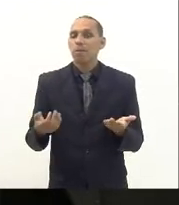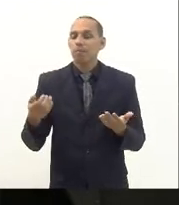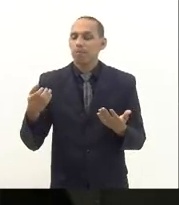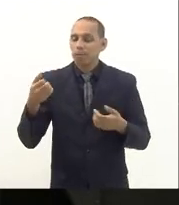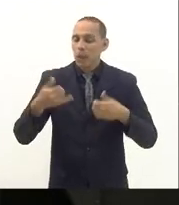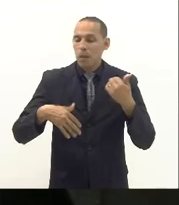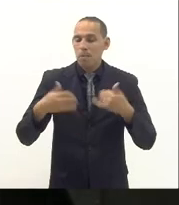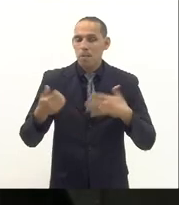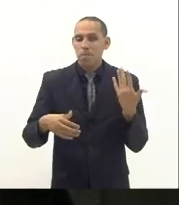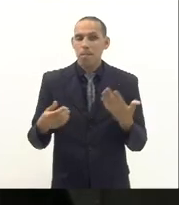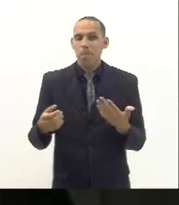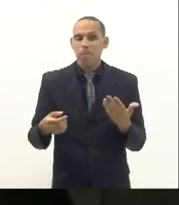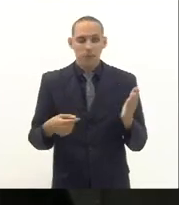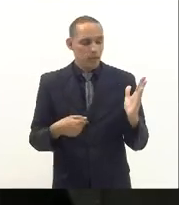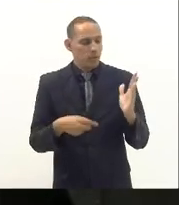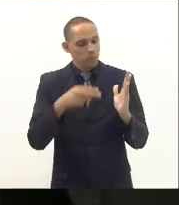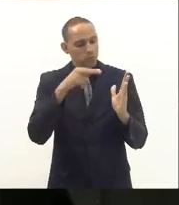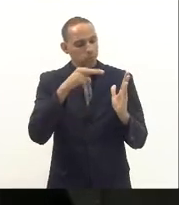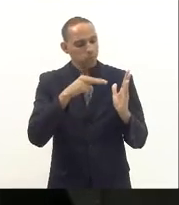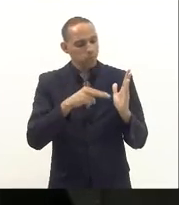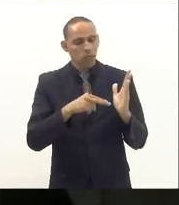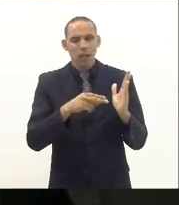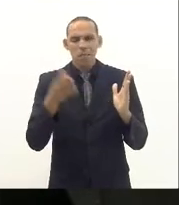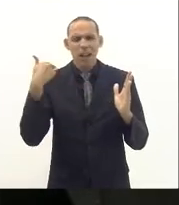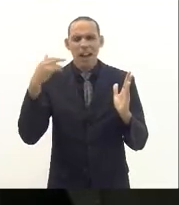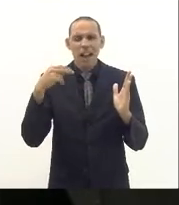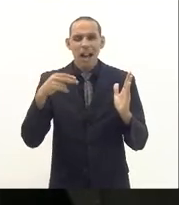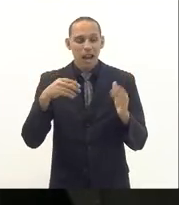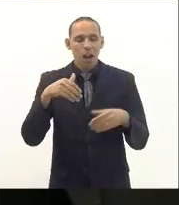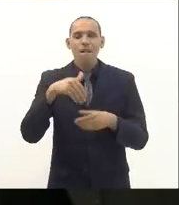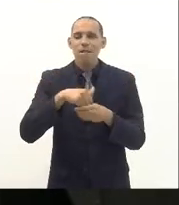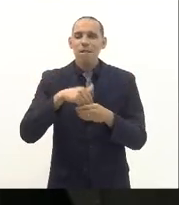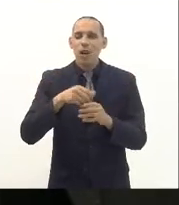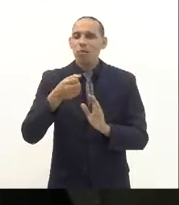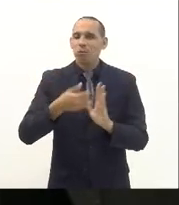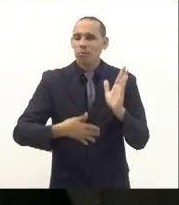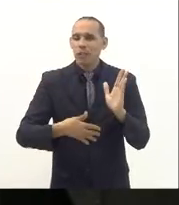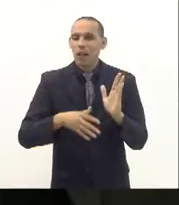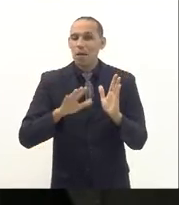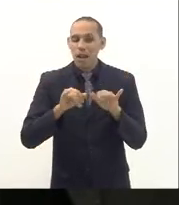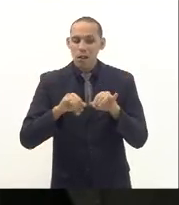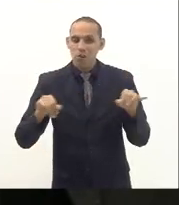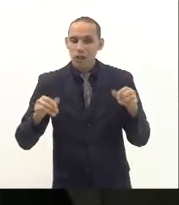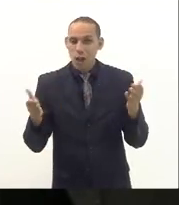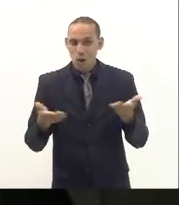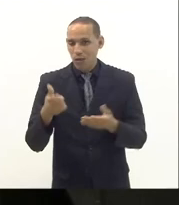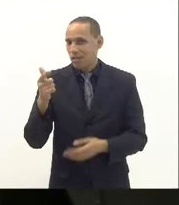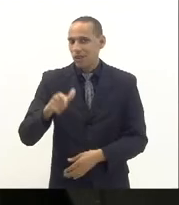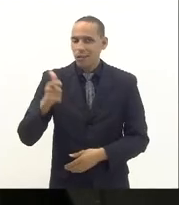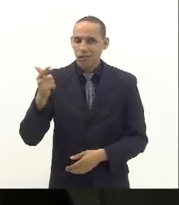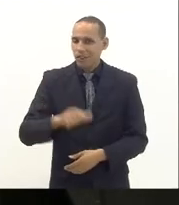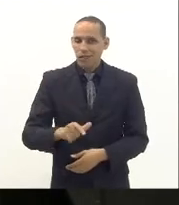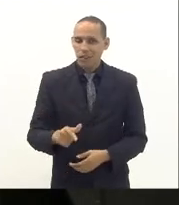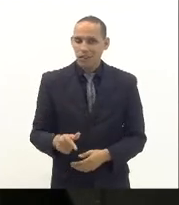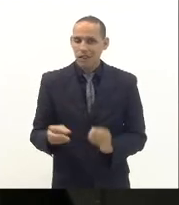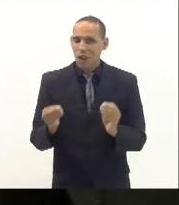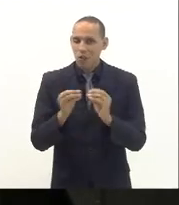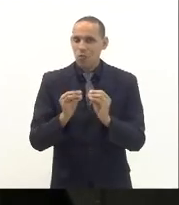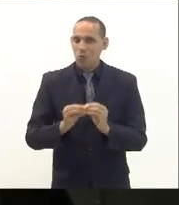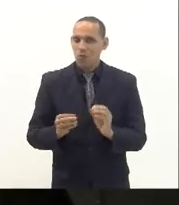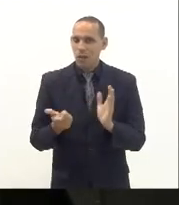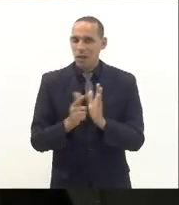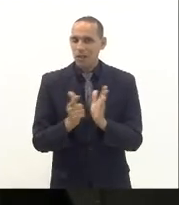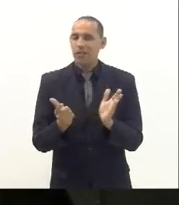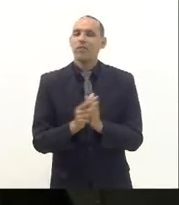nós quando essa matéria foi votada sem essa notícia que saiu hoje no Jornal Extra